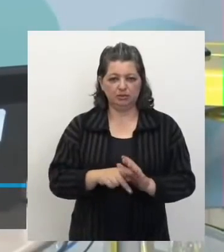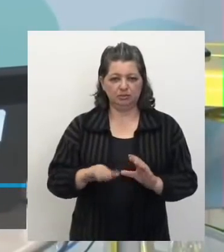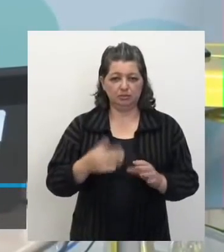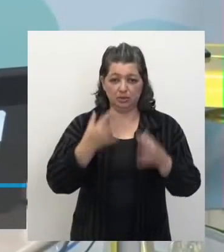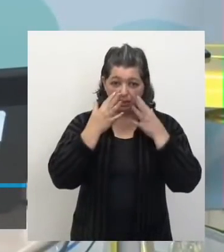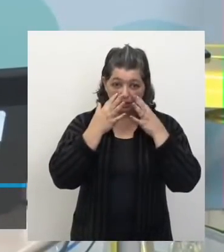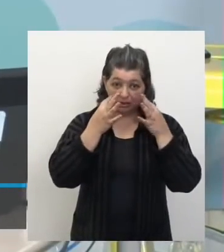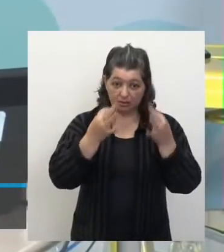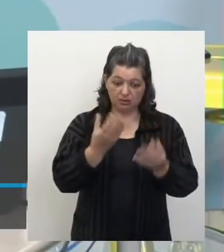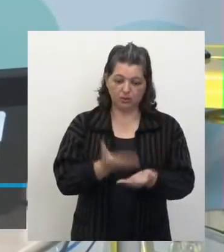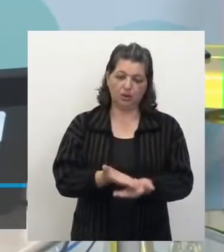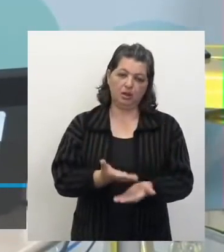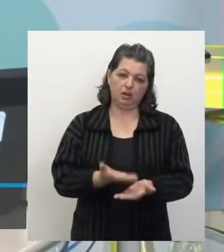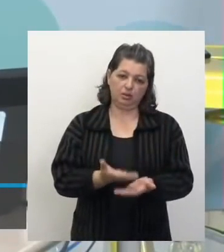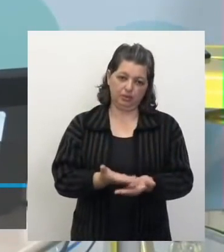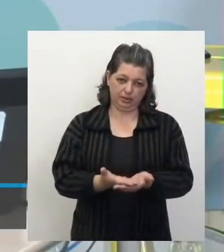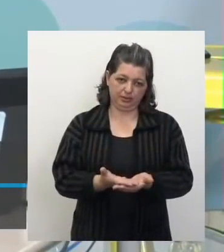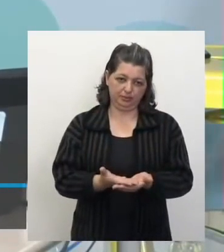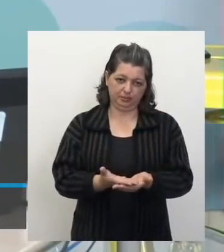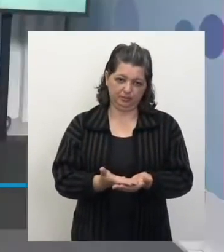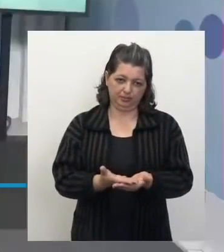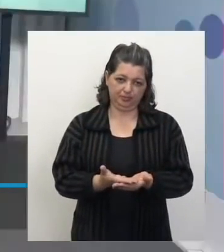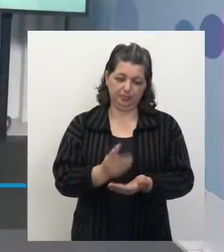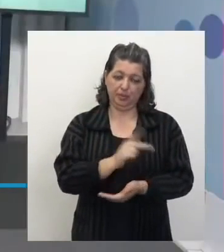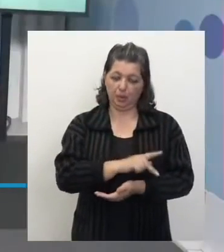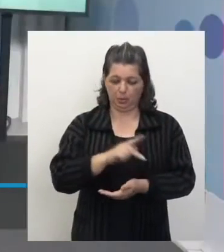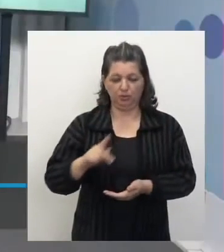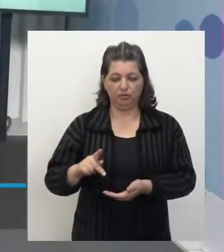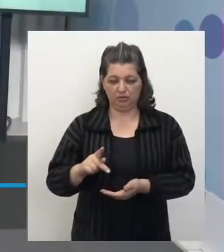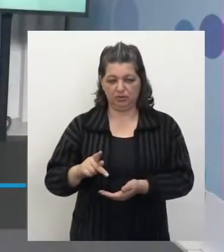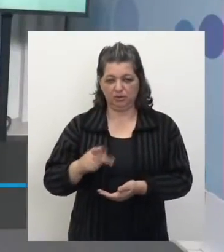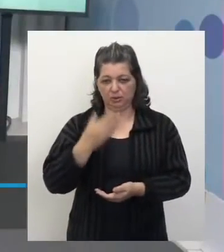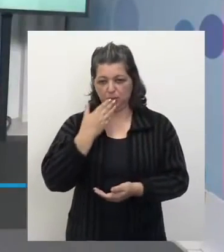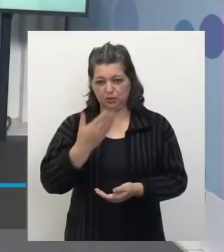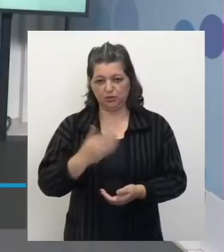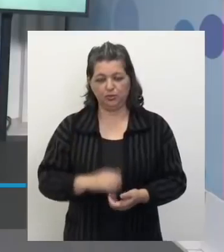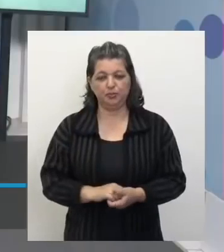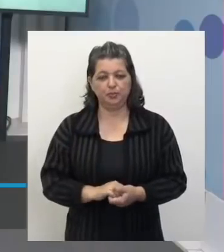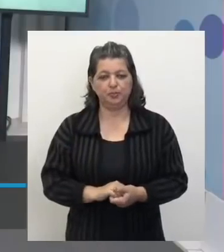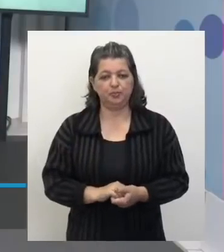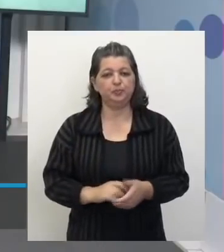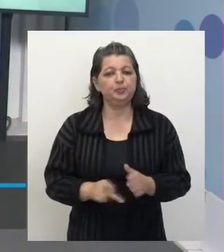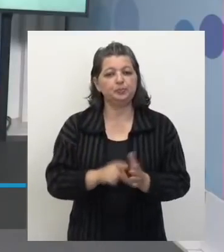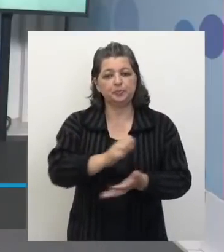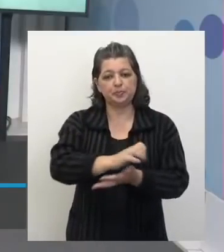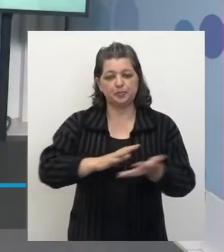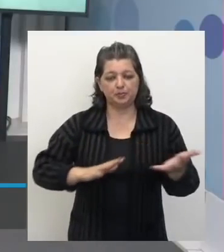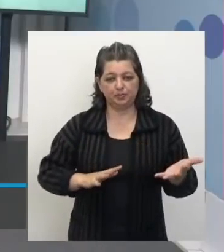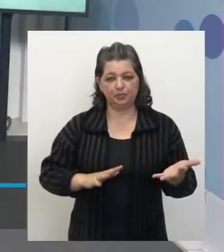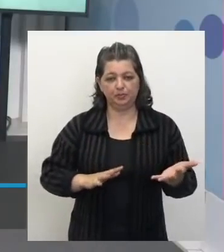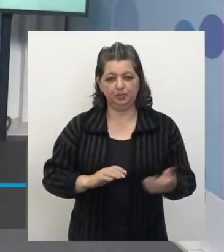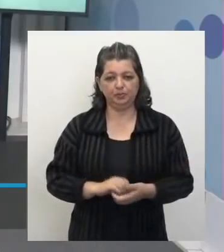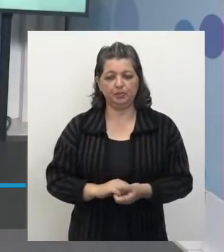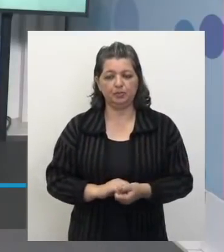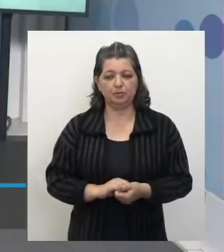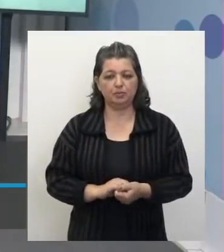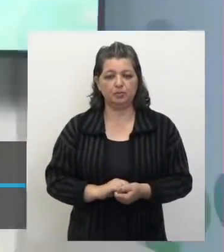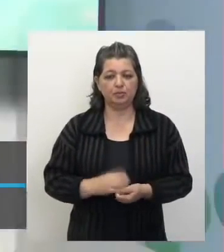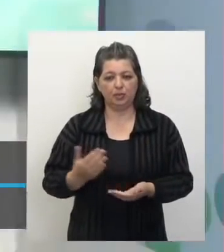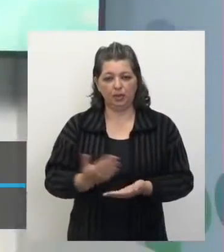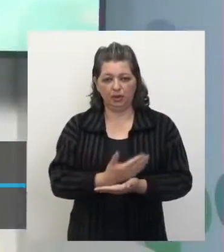utilizou. Tudo bem? Tá? Deixa eu dar uma limpada aqui. Okay. E aí, 3 minutinhos para vocês